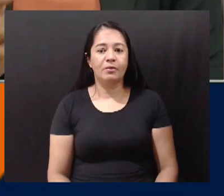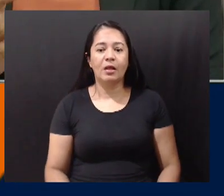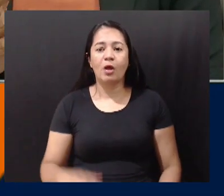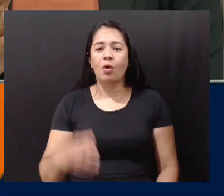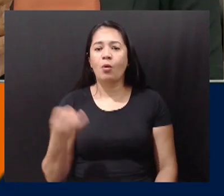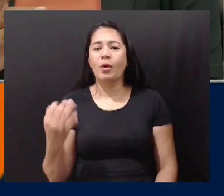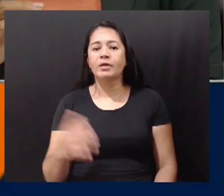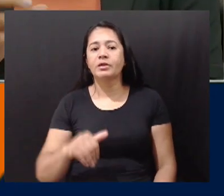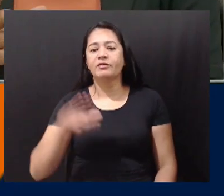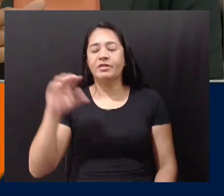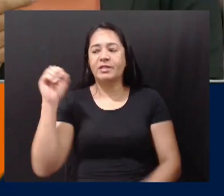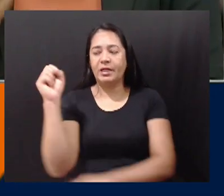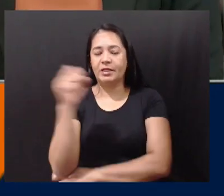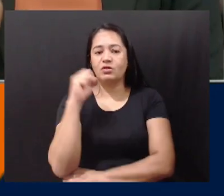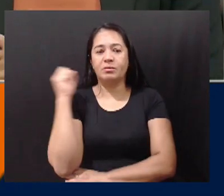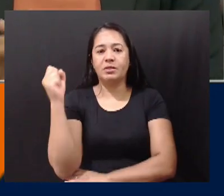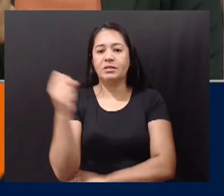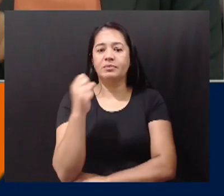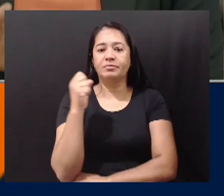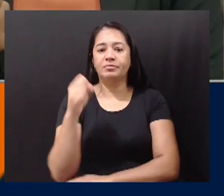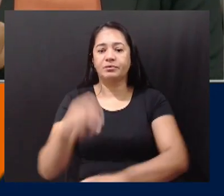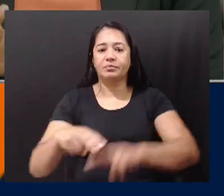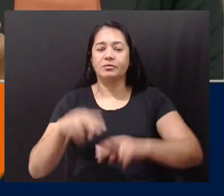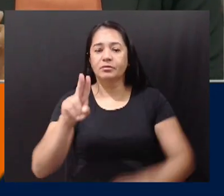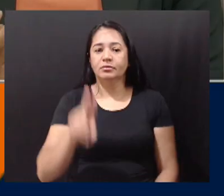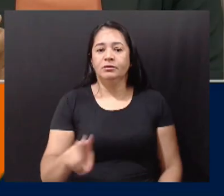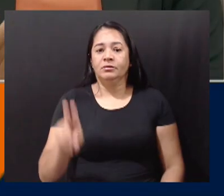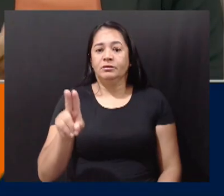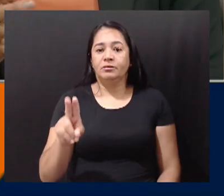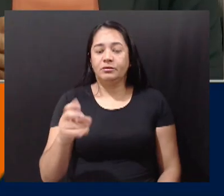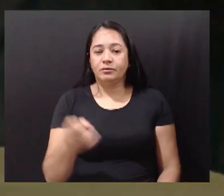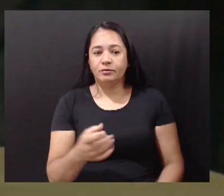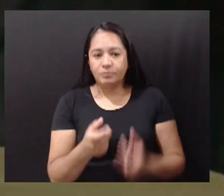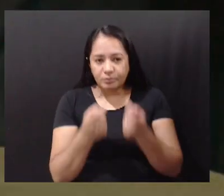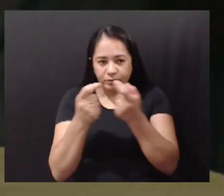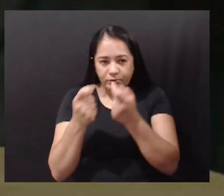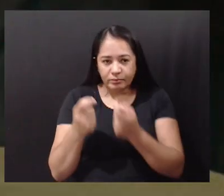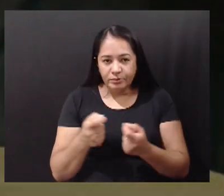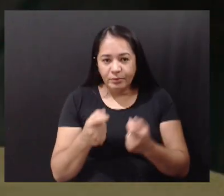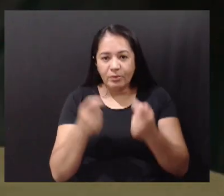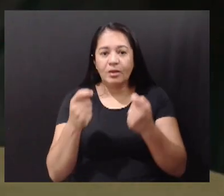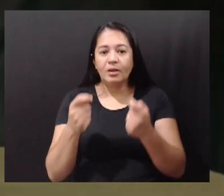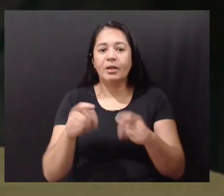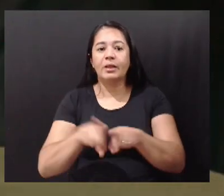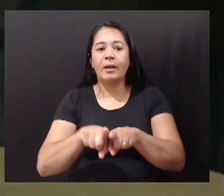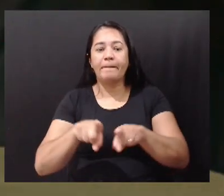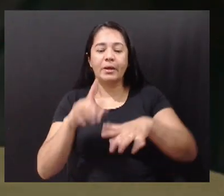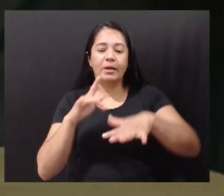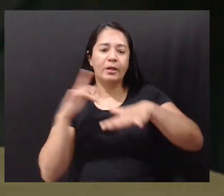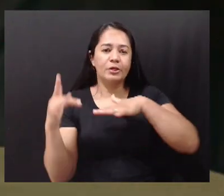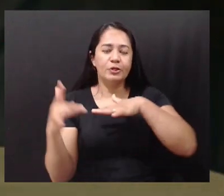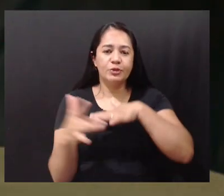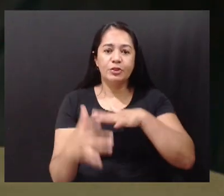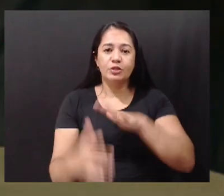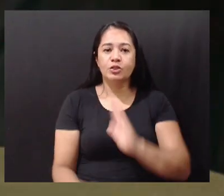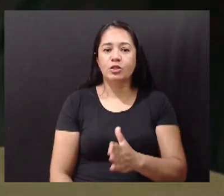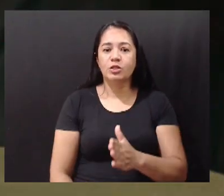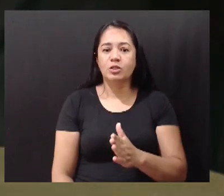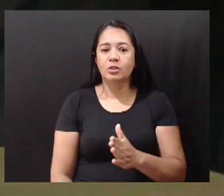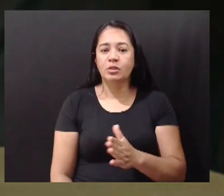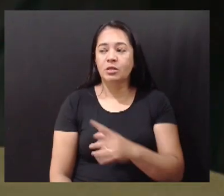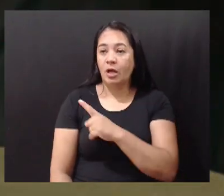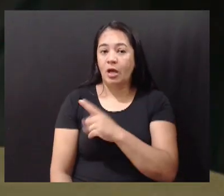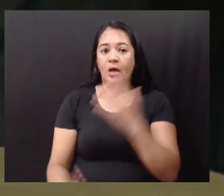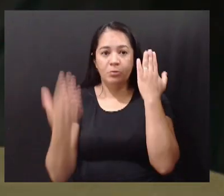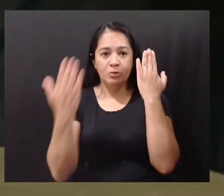em relação ao uso excessivo de jogos eletrônicos e redes sociais, que foi, como muito bem pontuou a